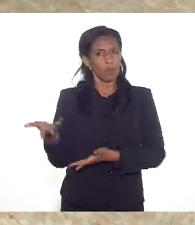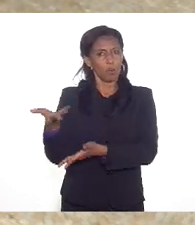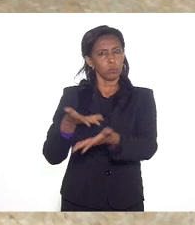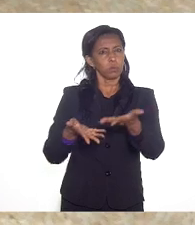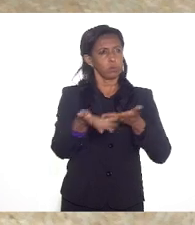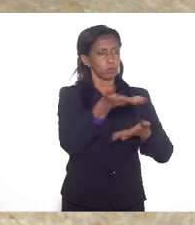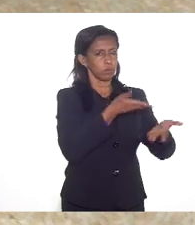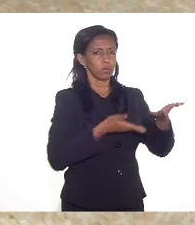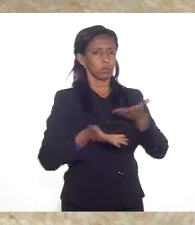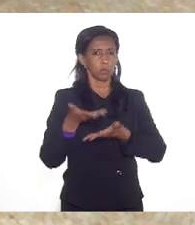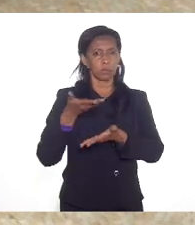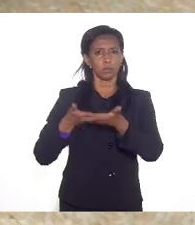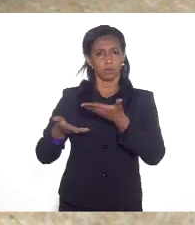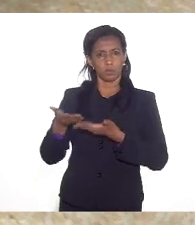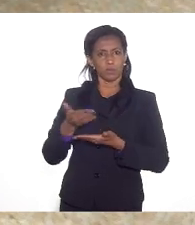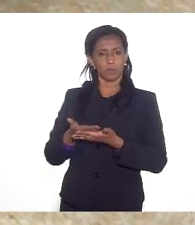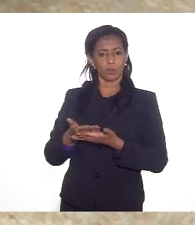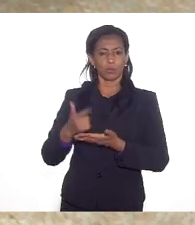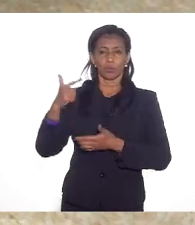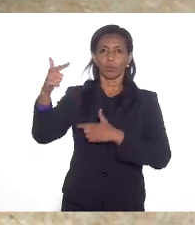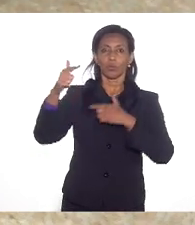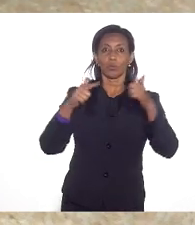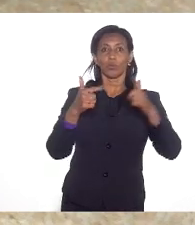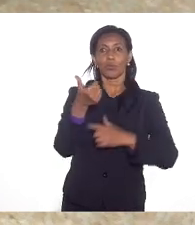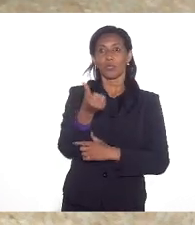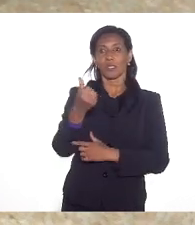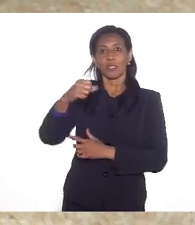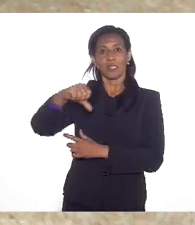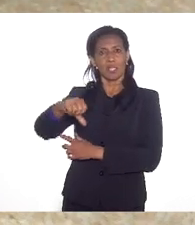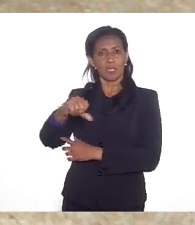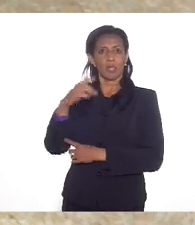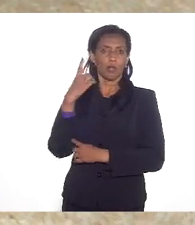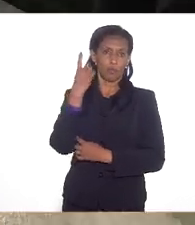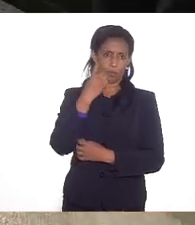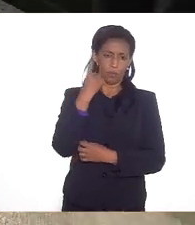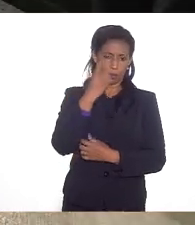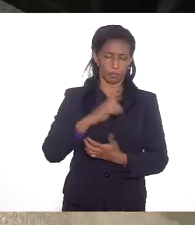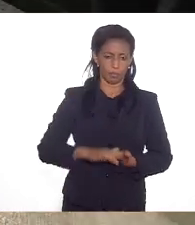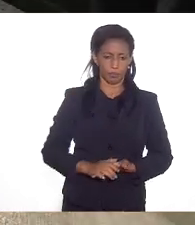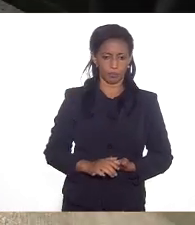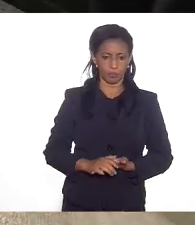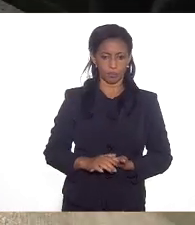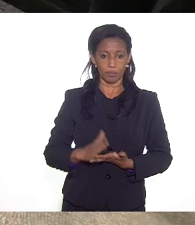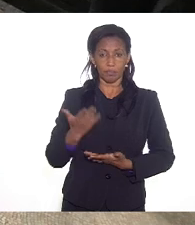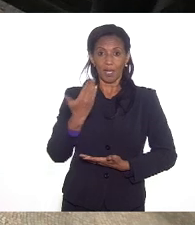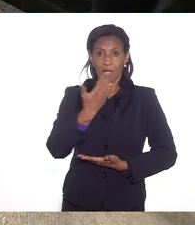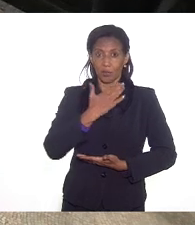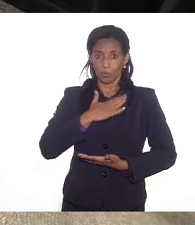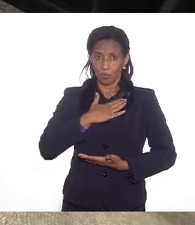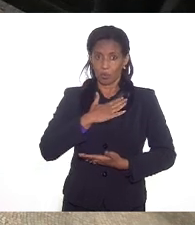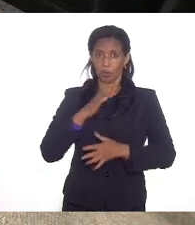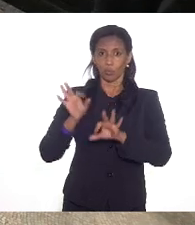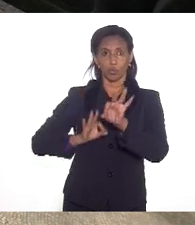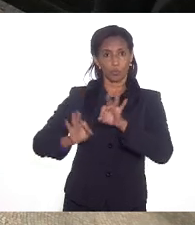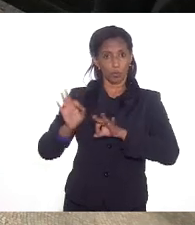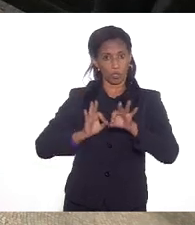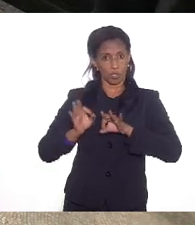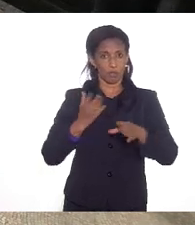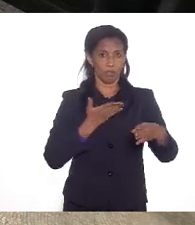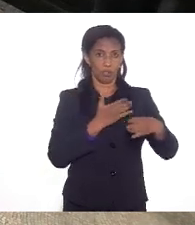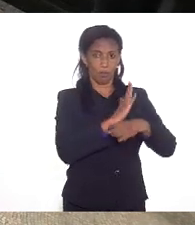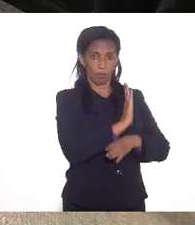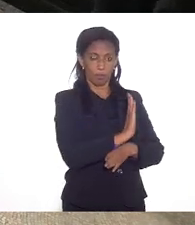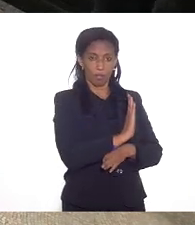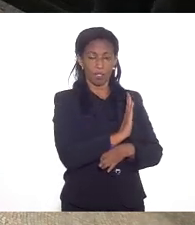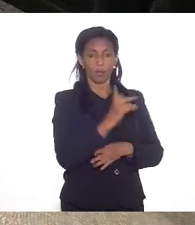colaboração dos meus pares dos outros 69 deputados ou seja para que os meus projetos sejam aprovados